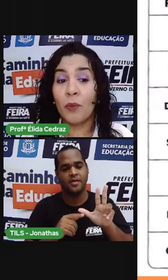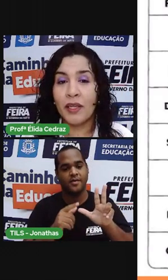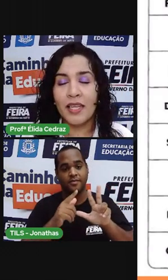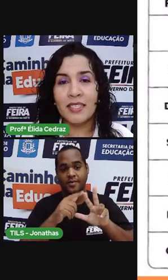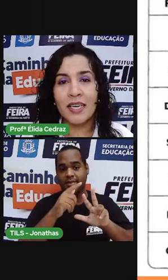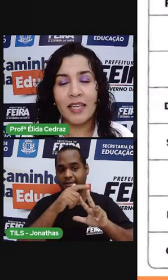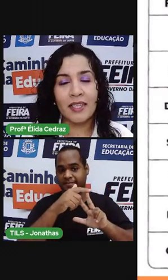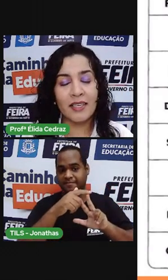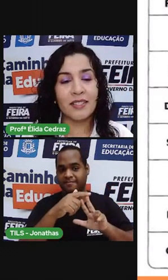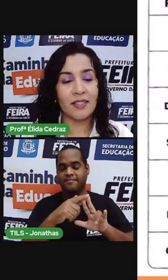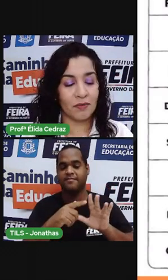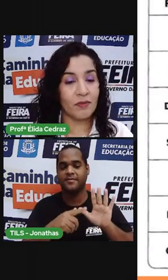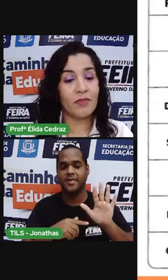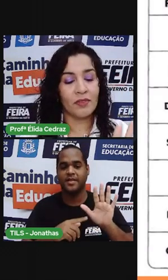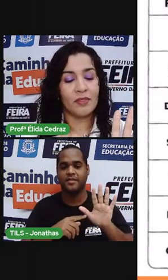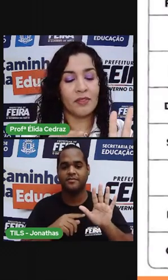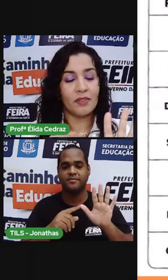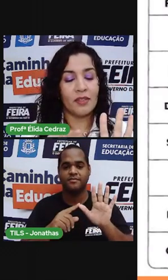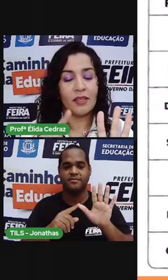E quantas letras?